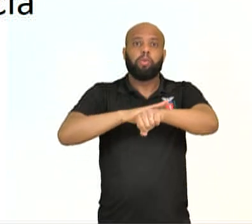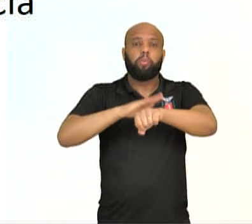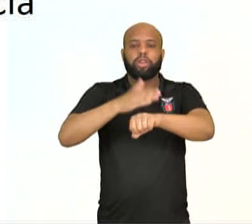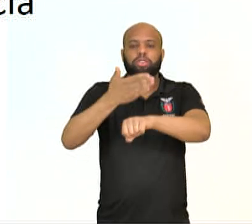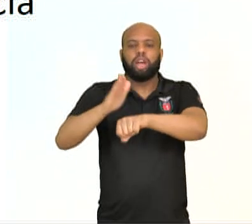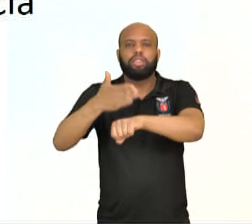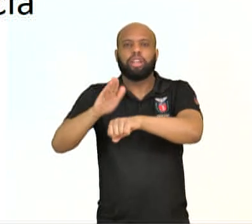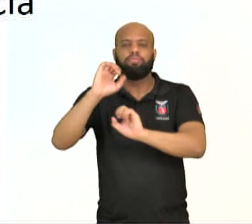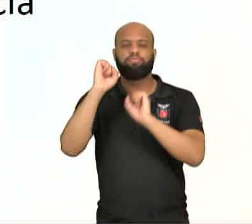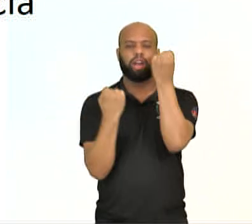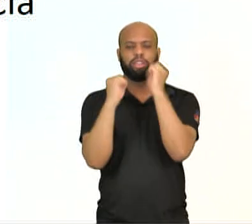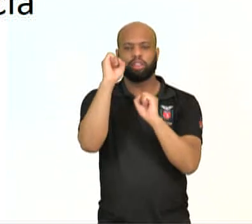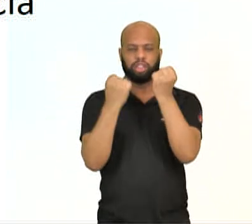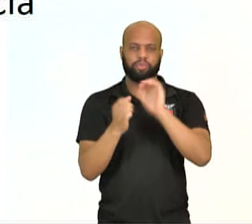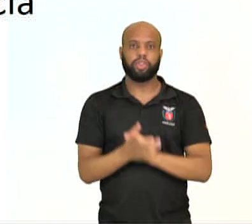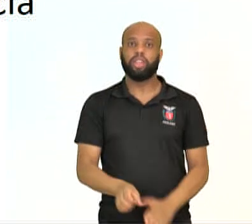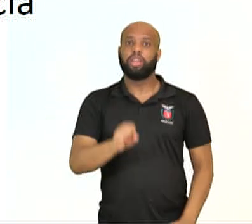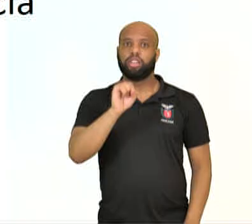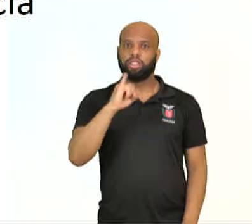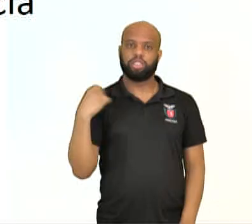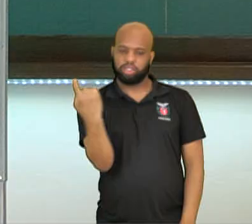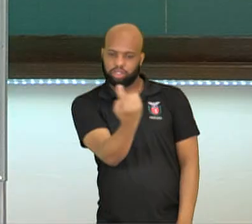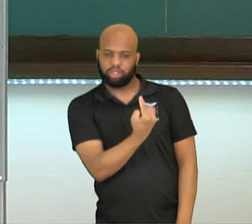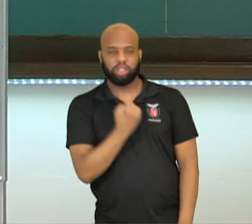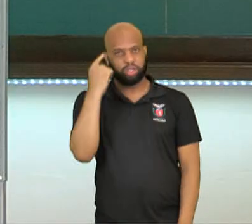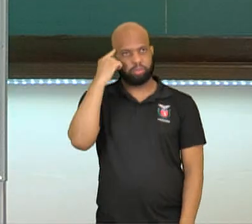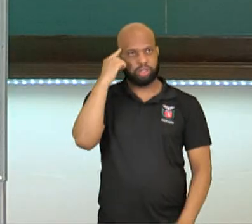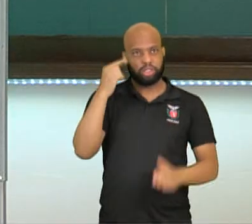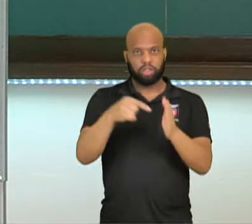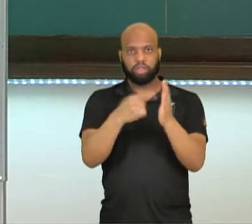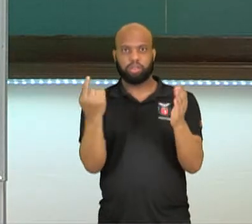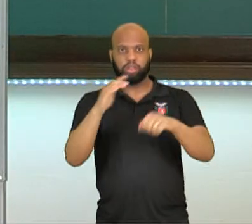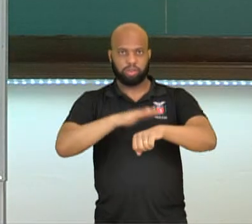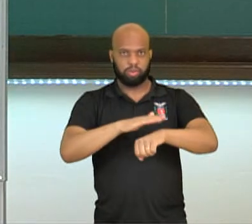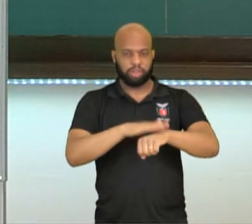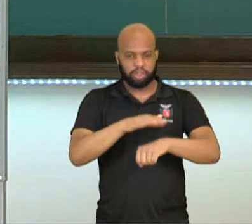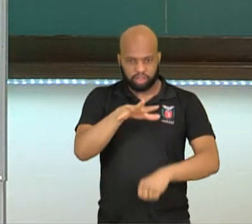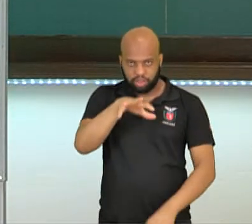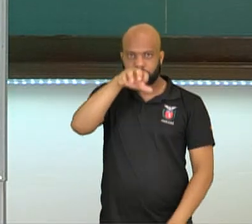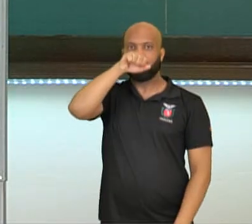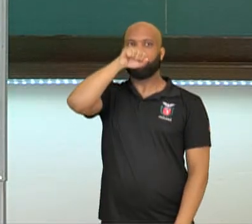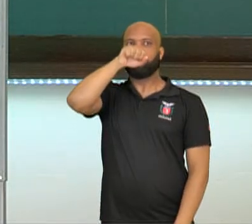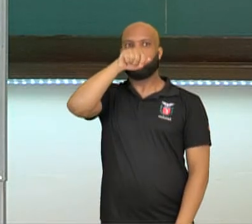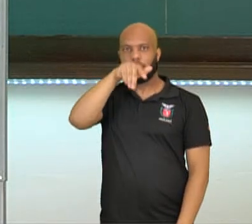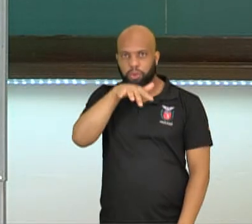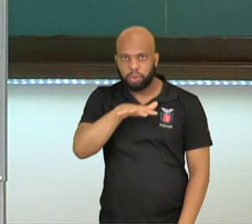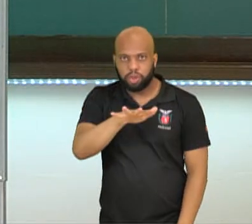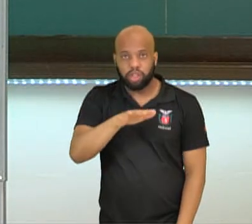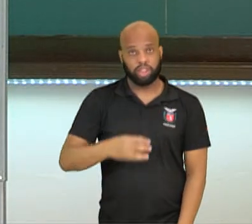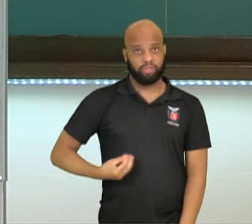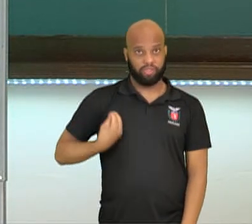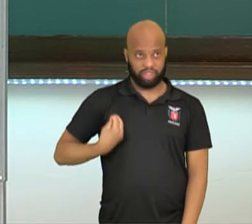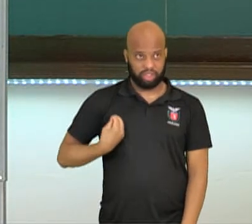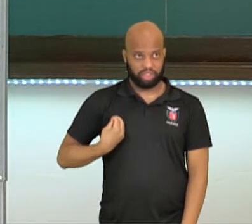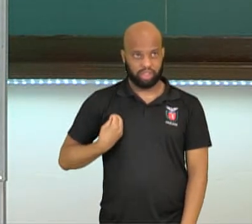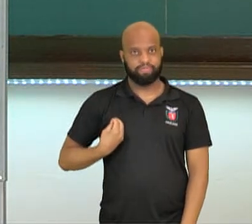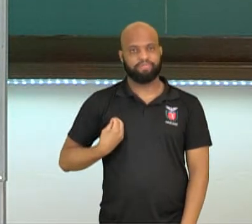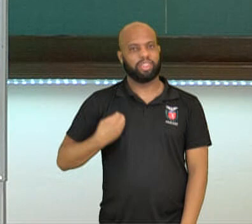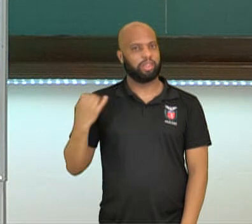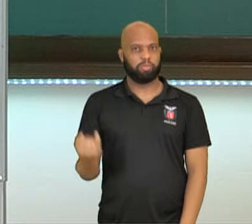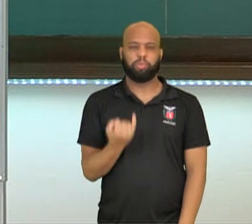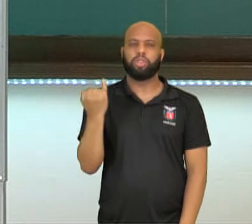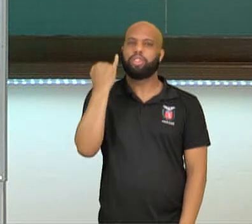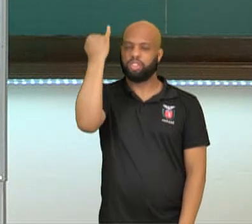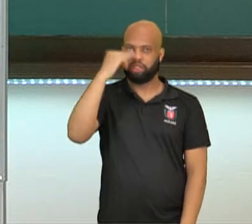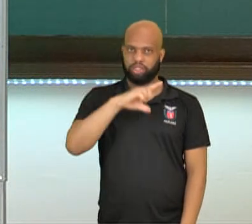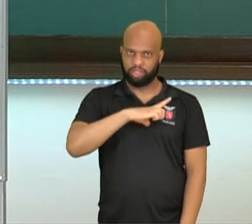exercícios físicos. Então, se nós pensamos primeiro, num primeiro momento, a respiração enquanto vida, enquanto essencial para nós termos